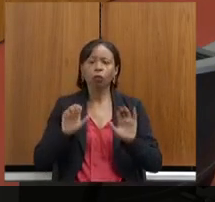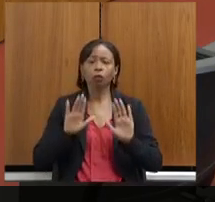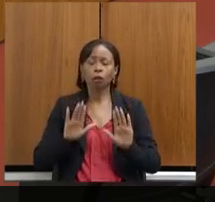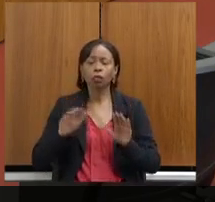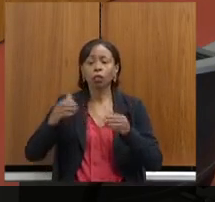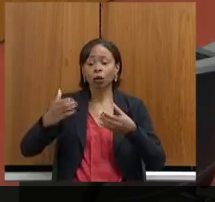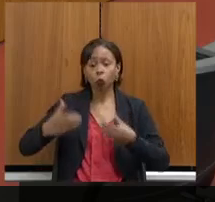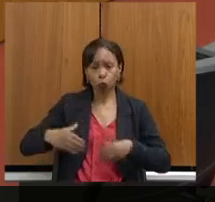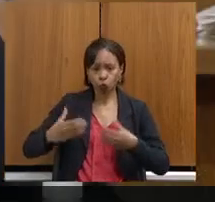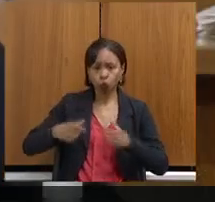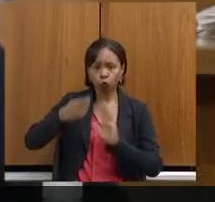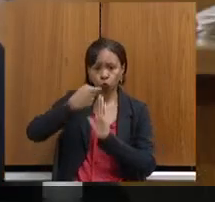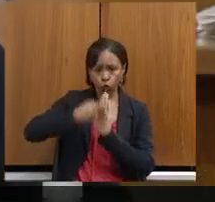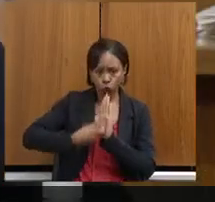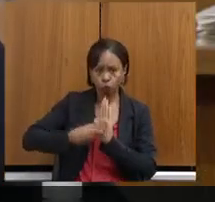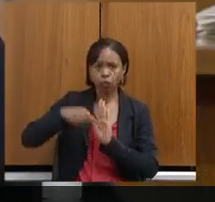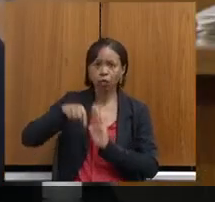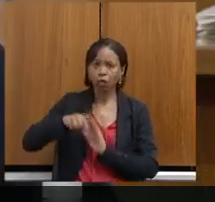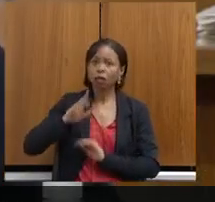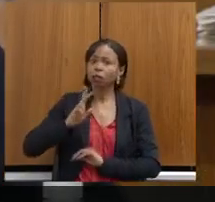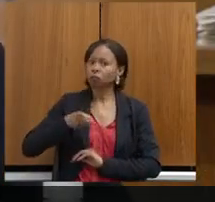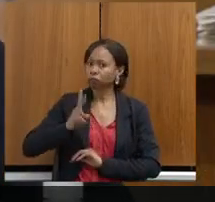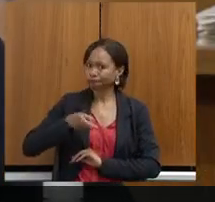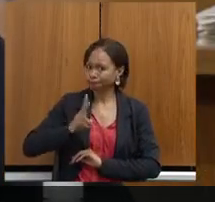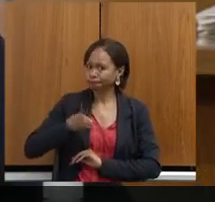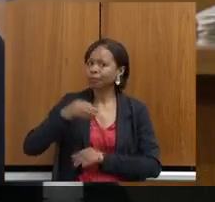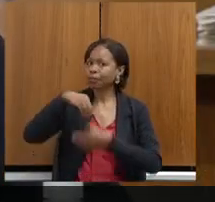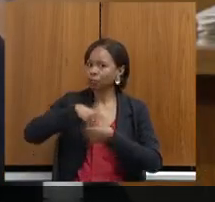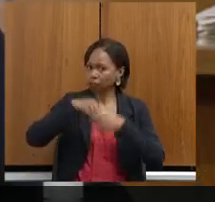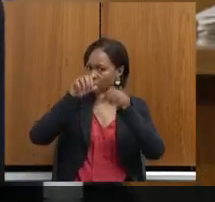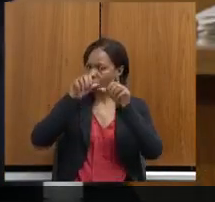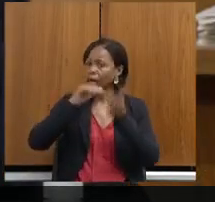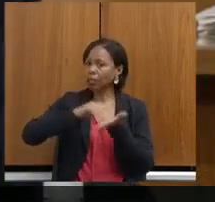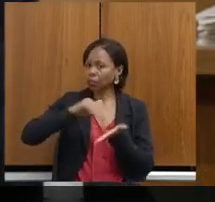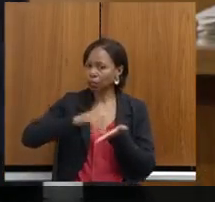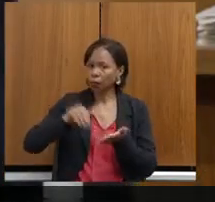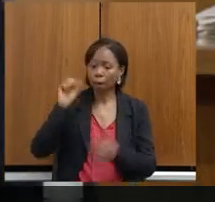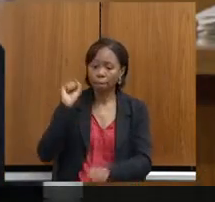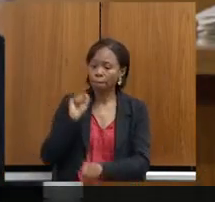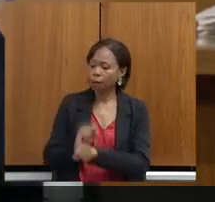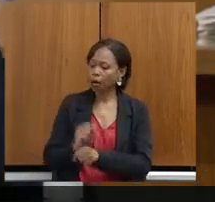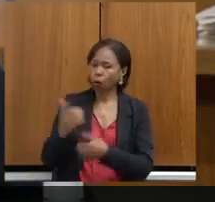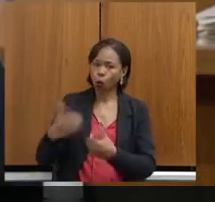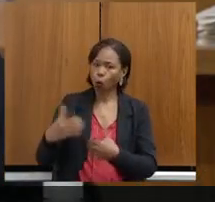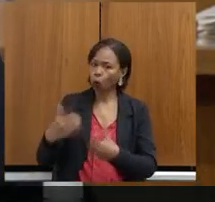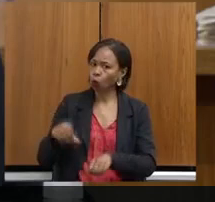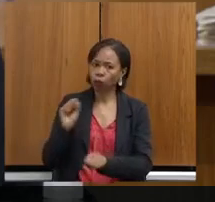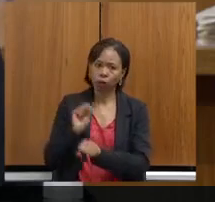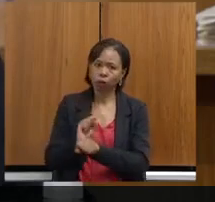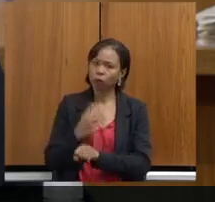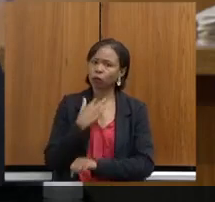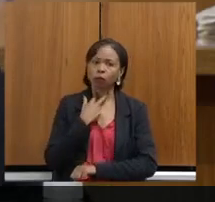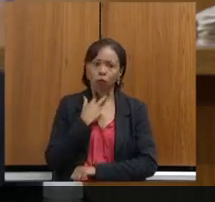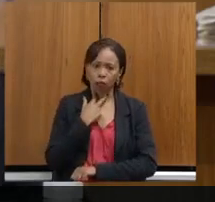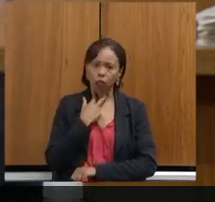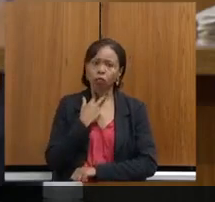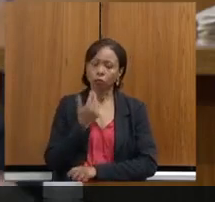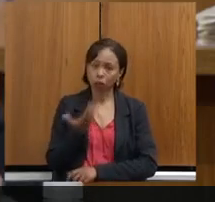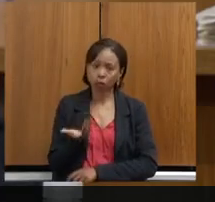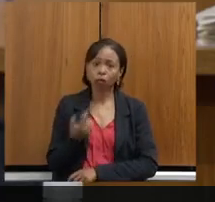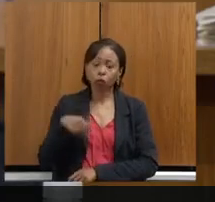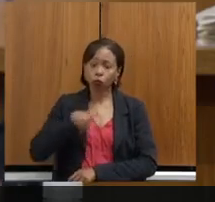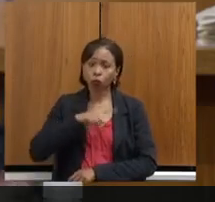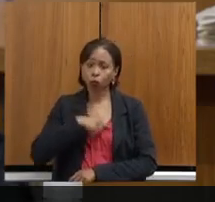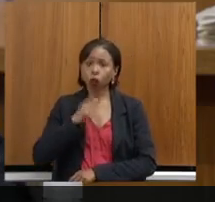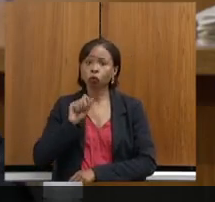públicos essa agora vai ser uma constante né secretaria não pode mais parar o concurso público então que a gente não é como eu disse a gente não